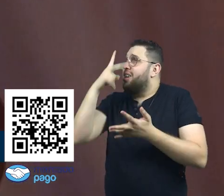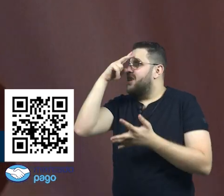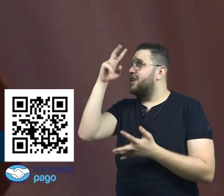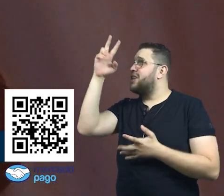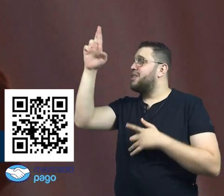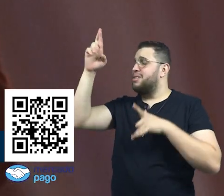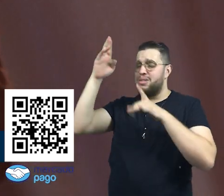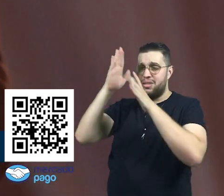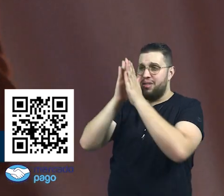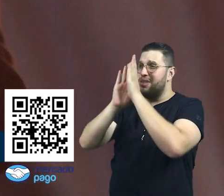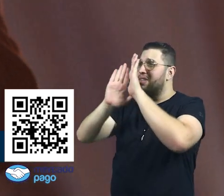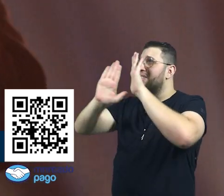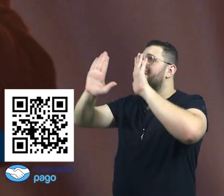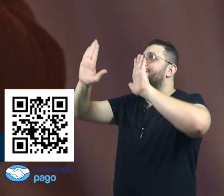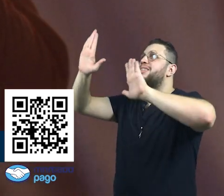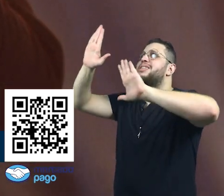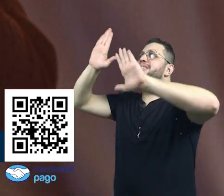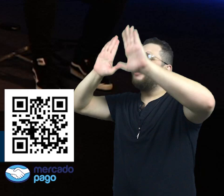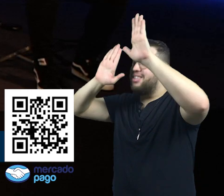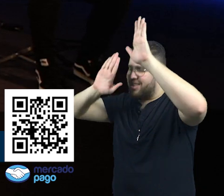te